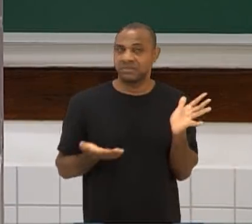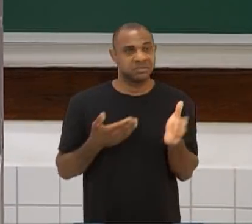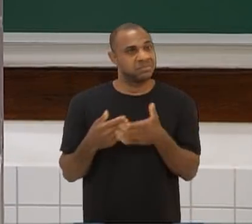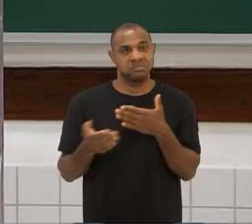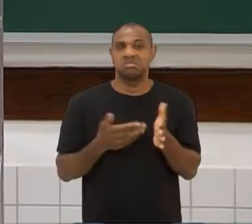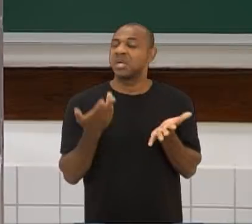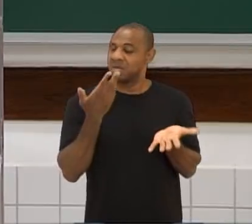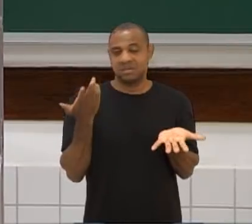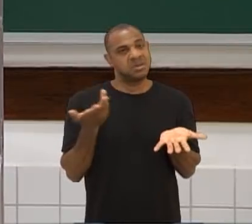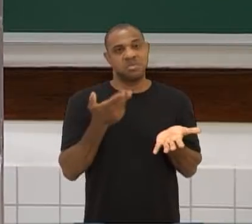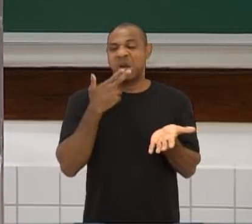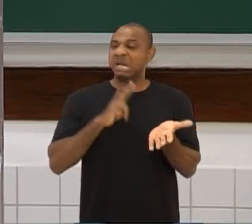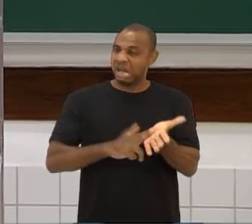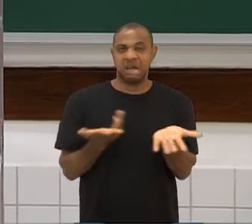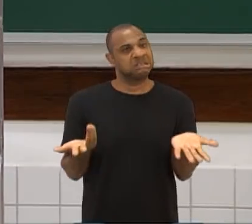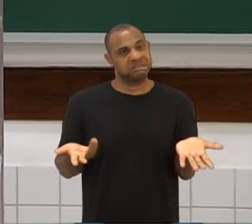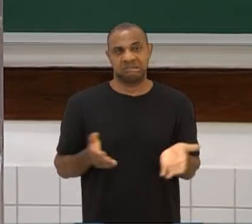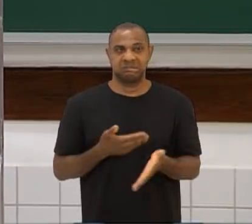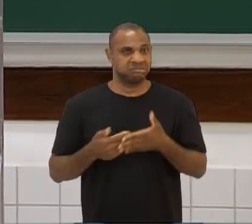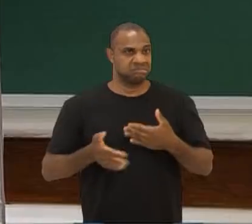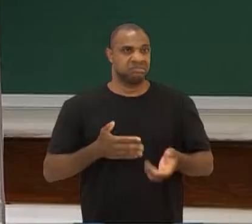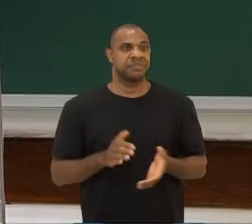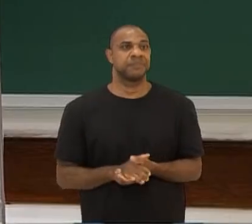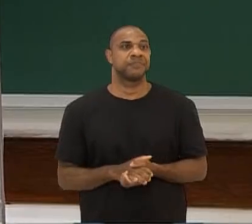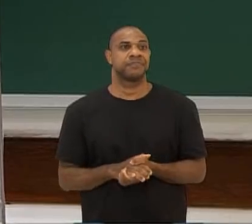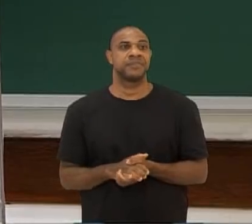em prosa, tá bom?